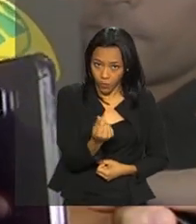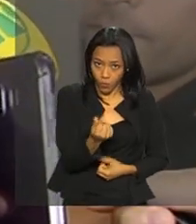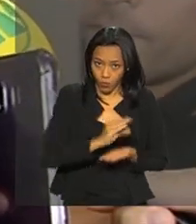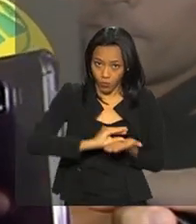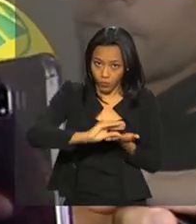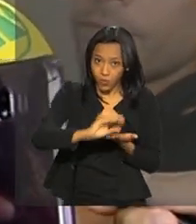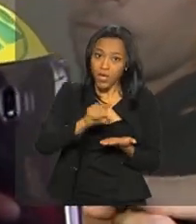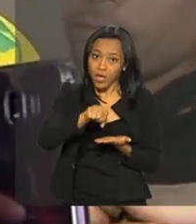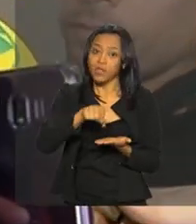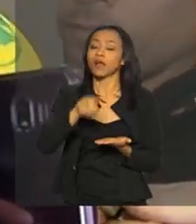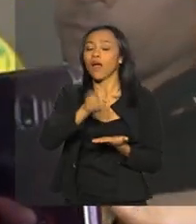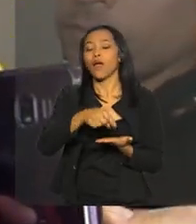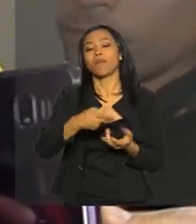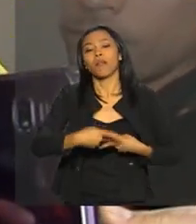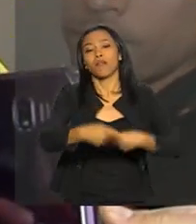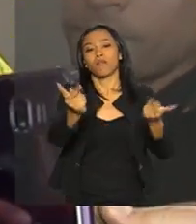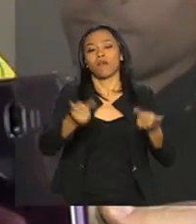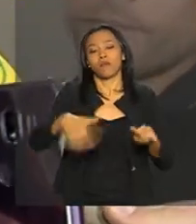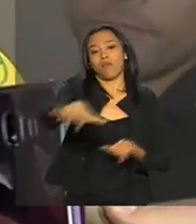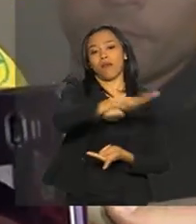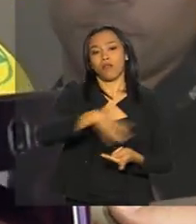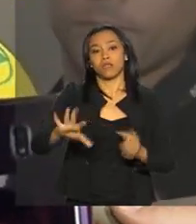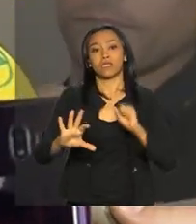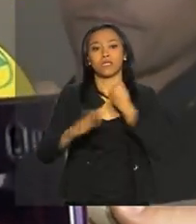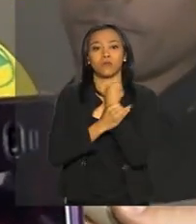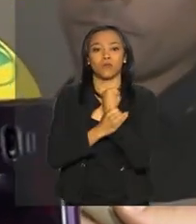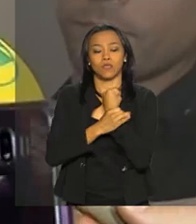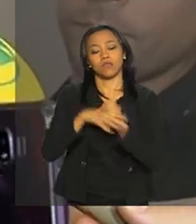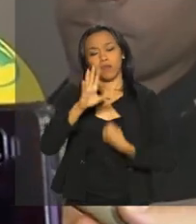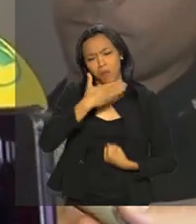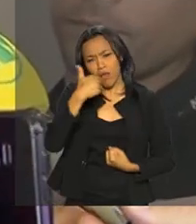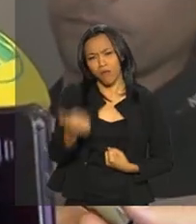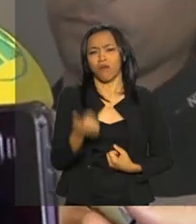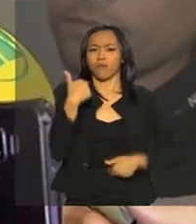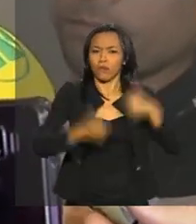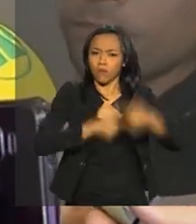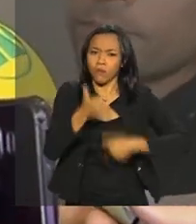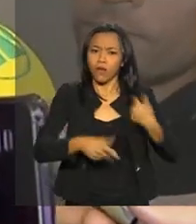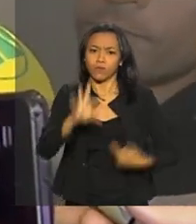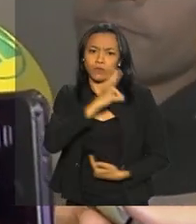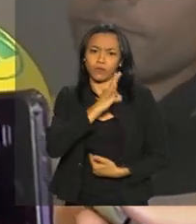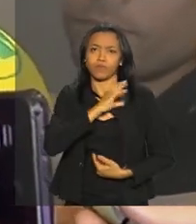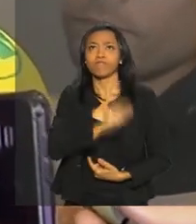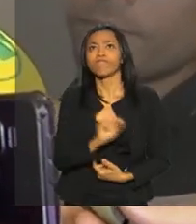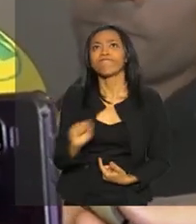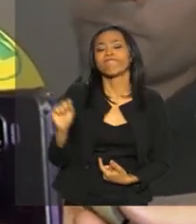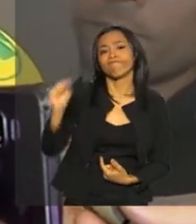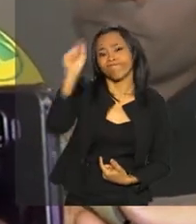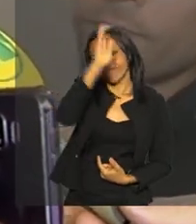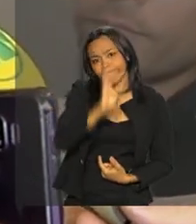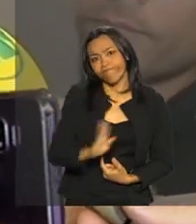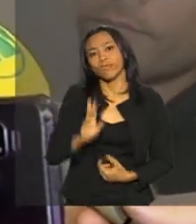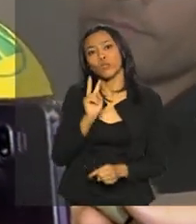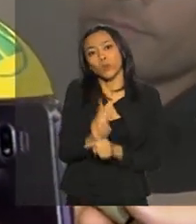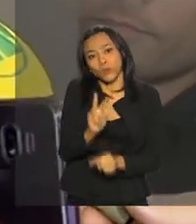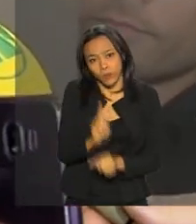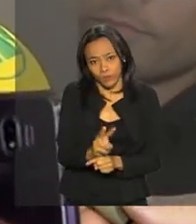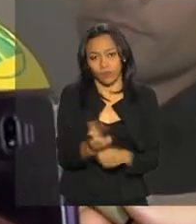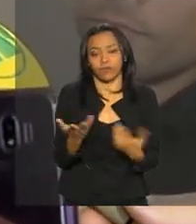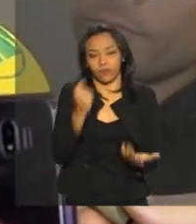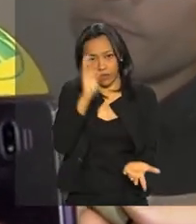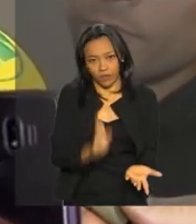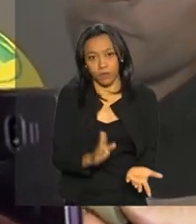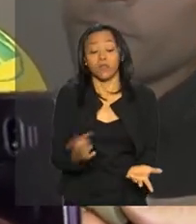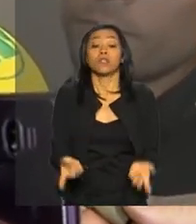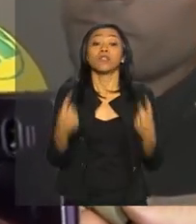de segurança para melhorar exatamente as condições de trabalho daqueles que cuidam da segurança pública no Brasil. E